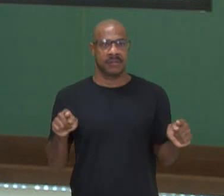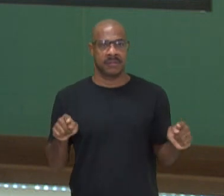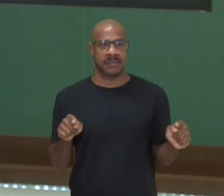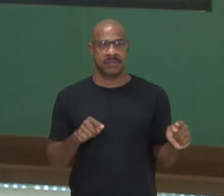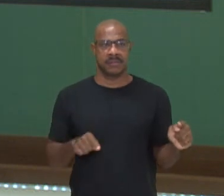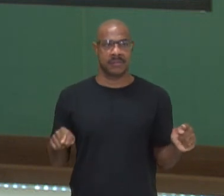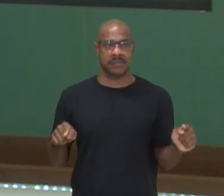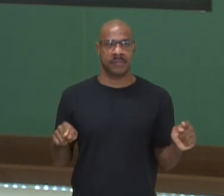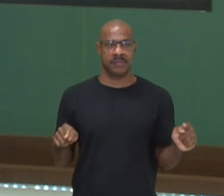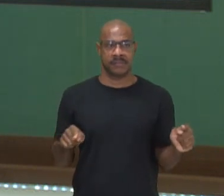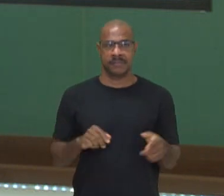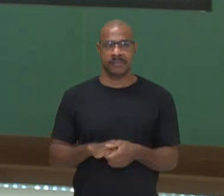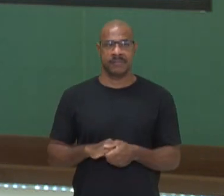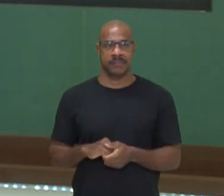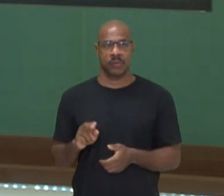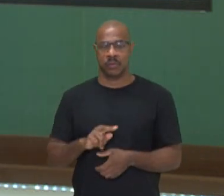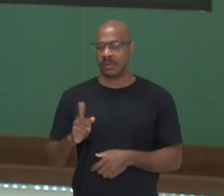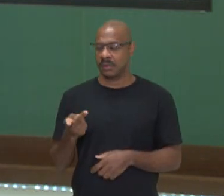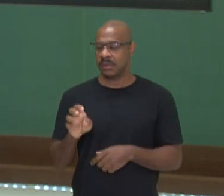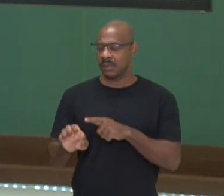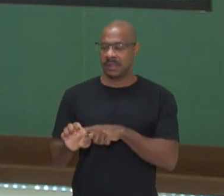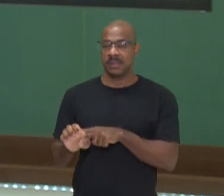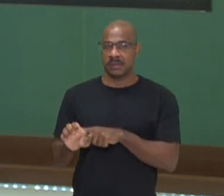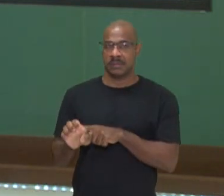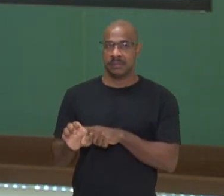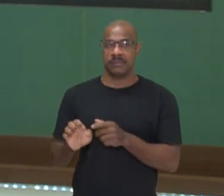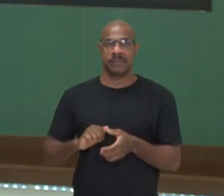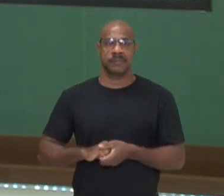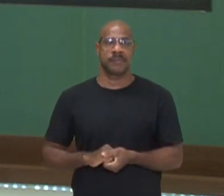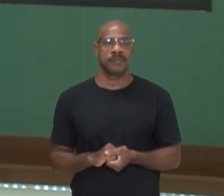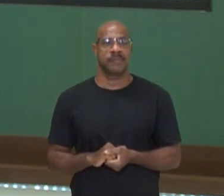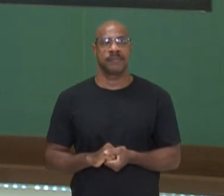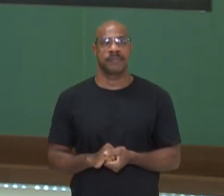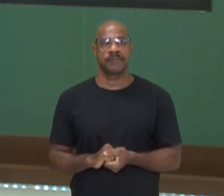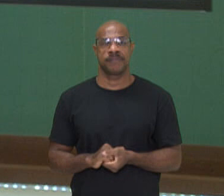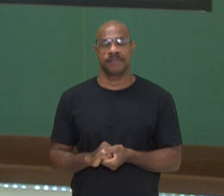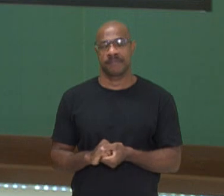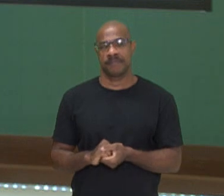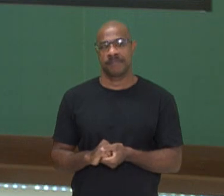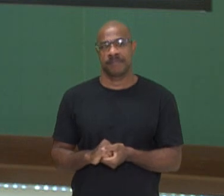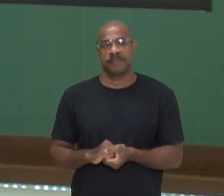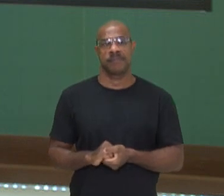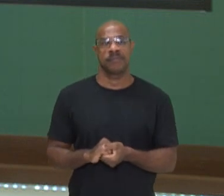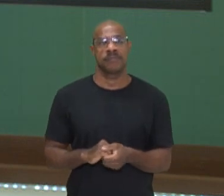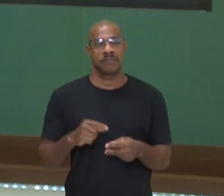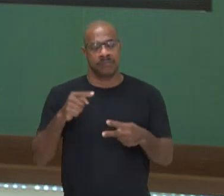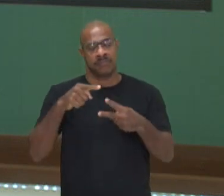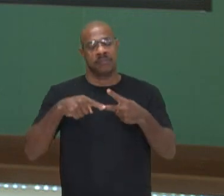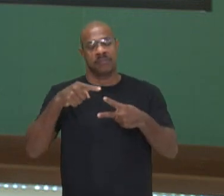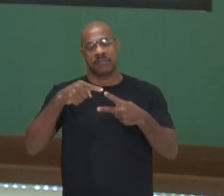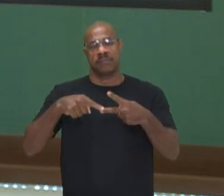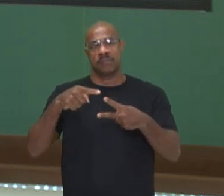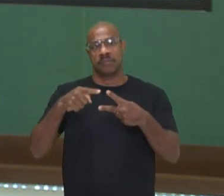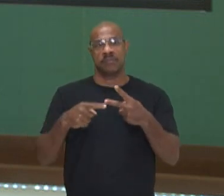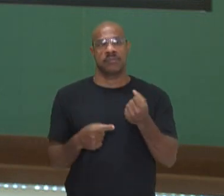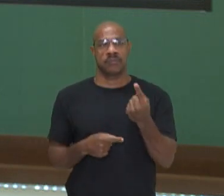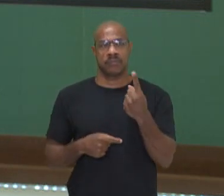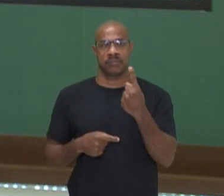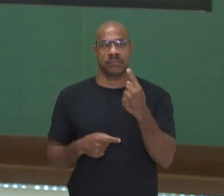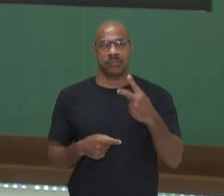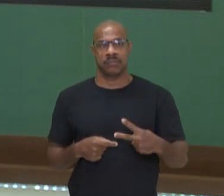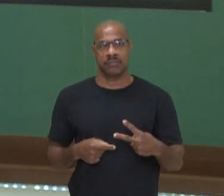então a gente usa o he. Tá bom? Quiz. 2 frases